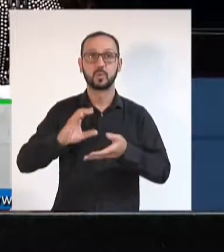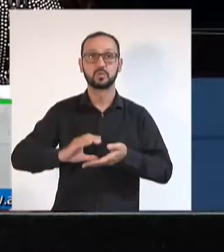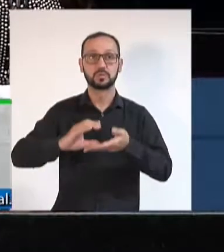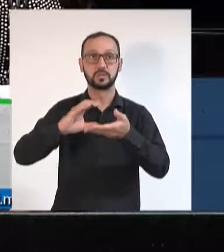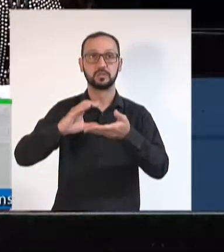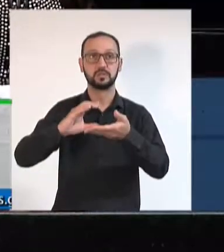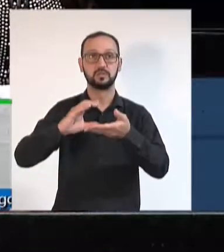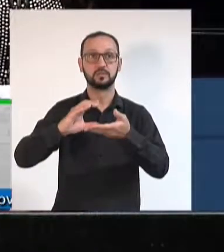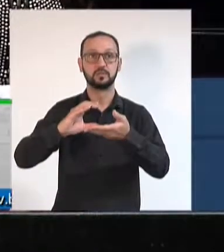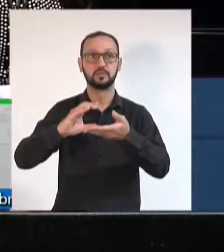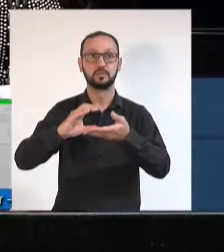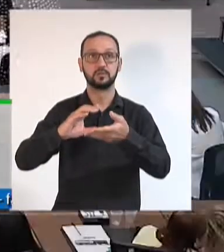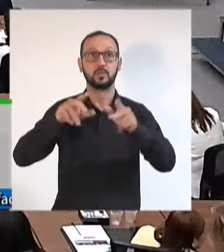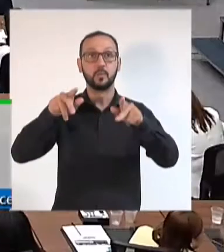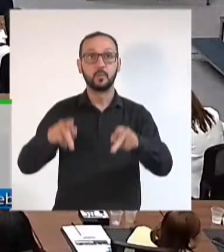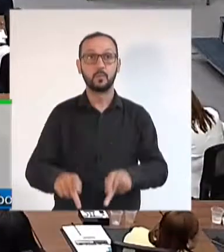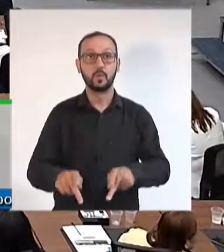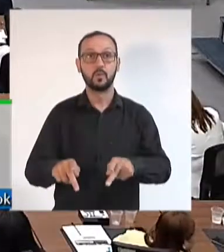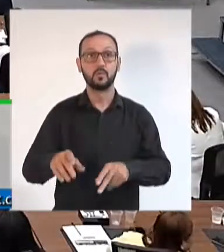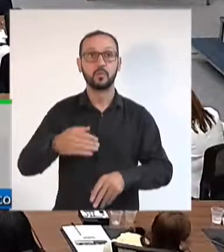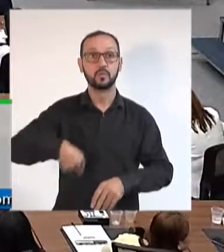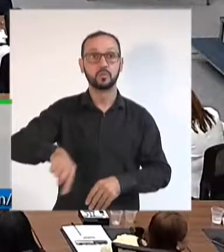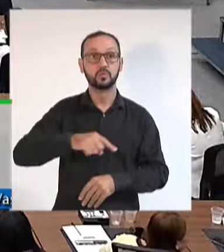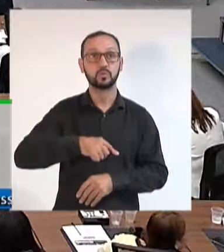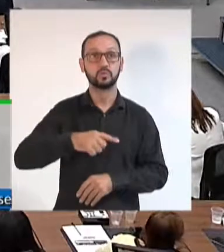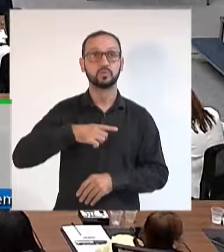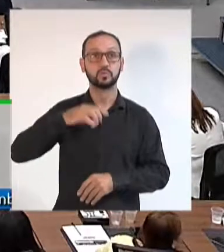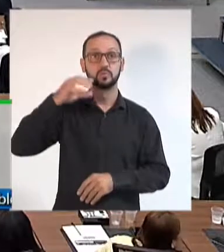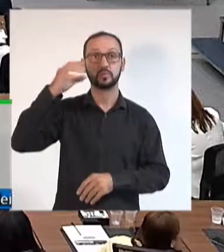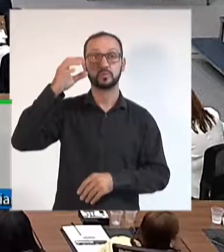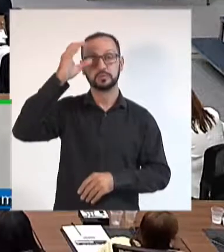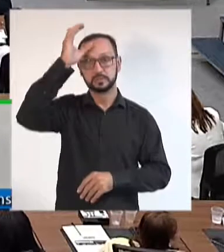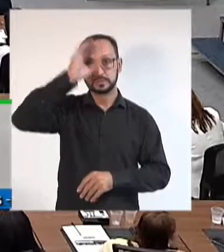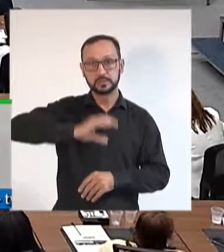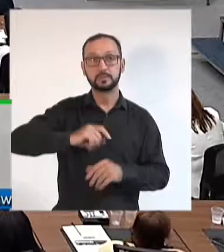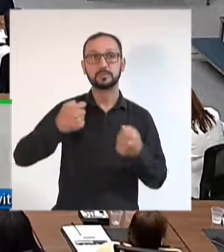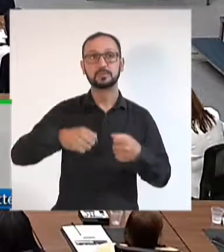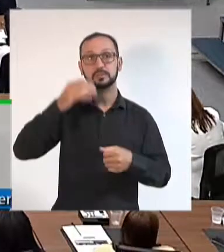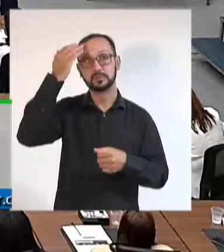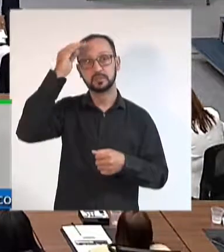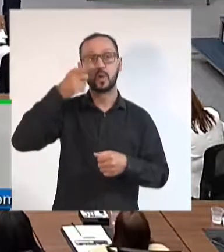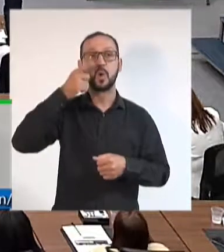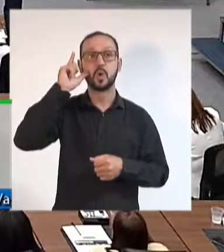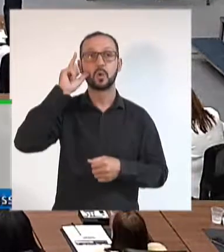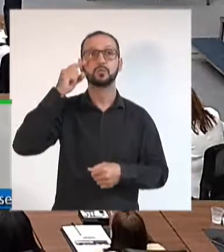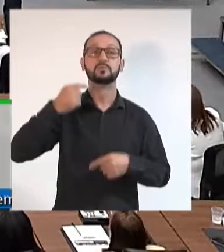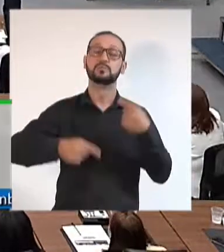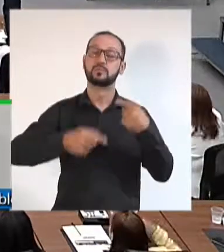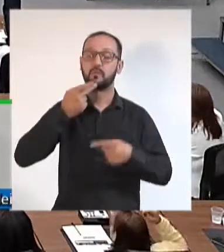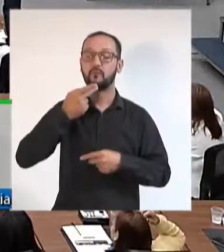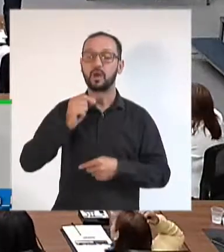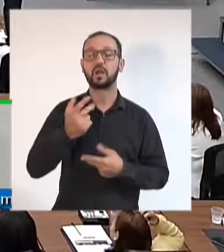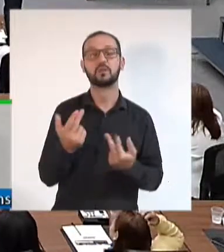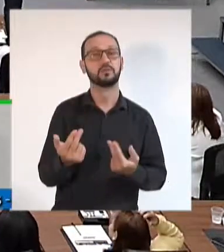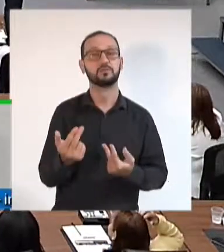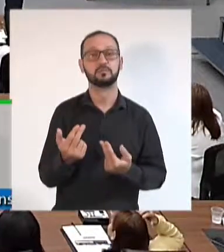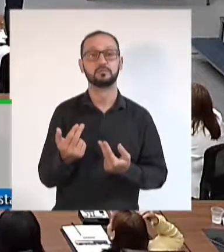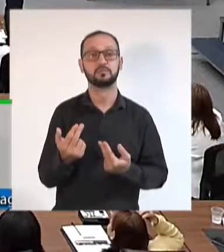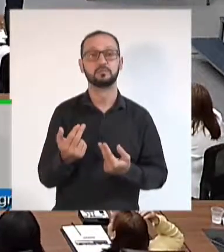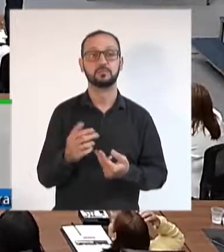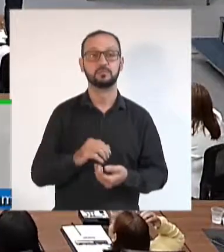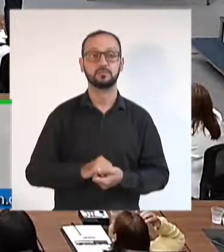conselheiros, como população, como cidadão, nós temos que entender. Ontem mesmo nós falávamos isso, falávamos com a